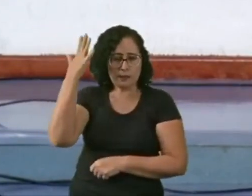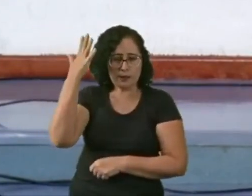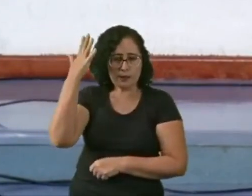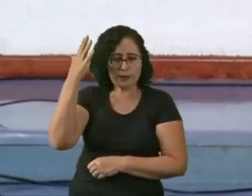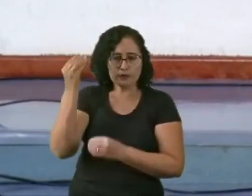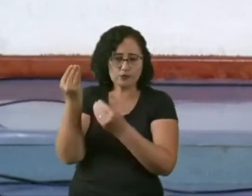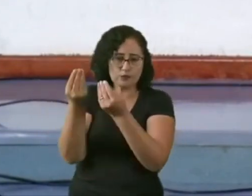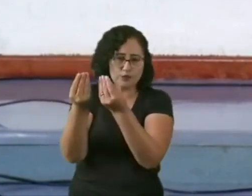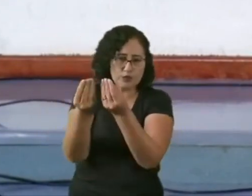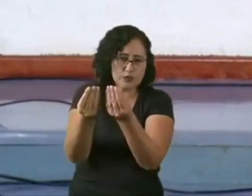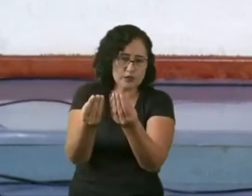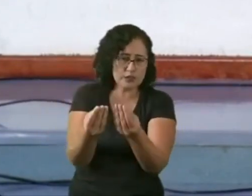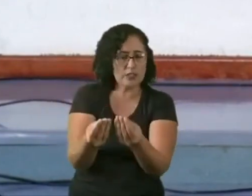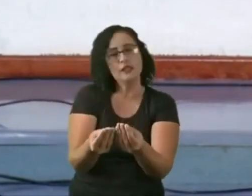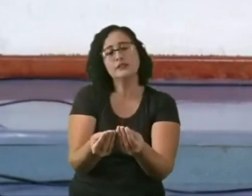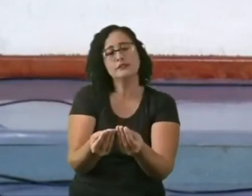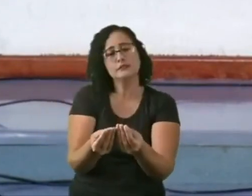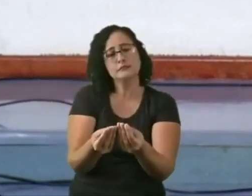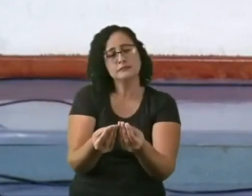Ele possa nos